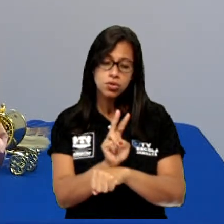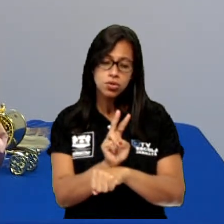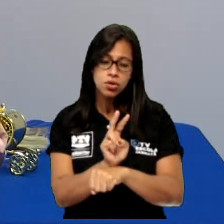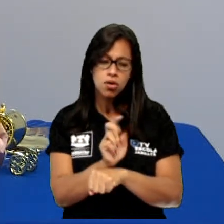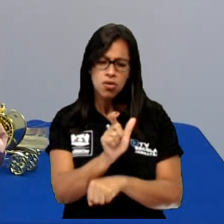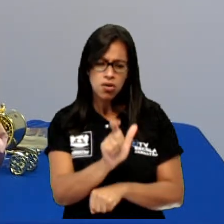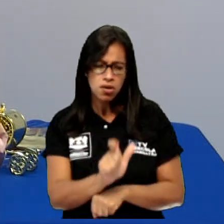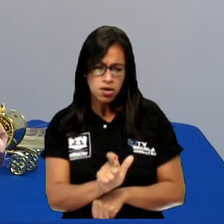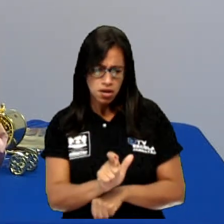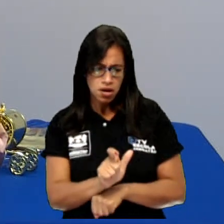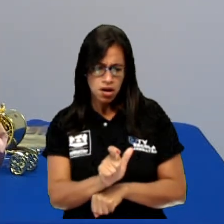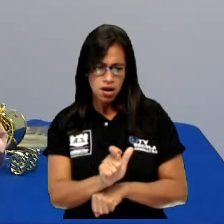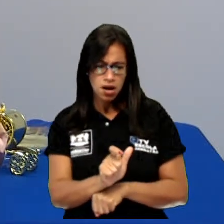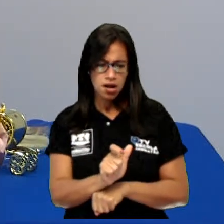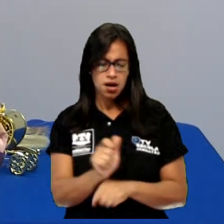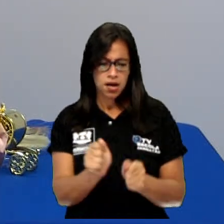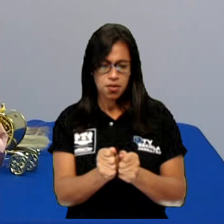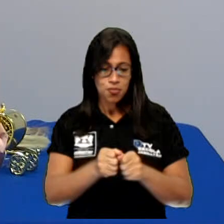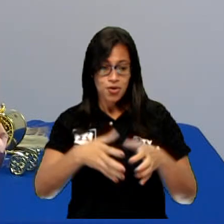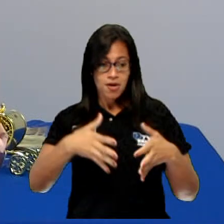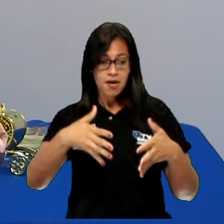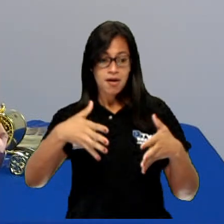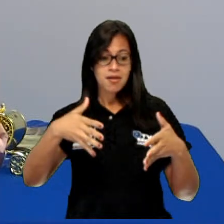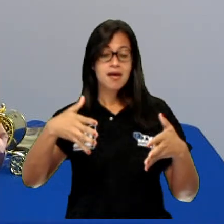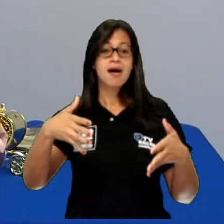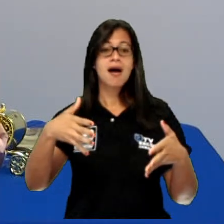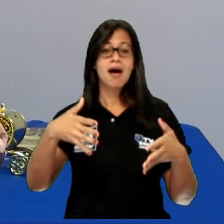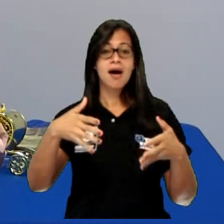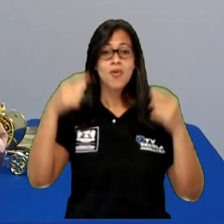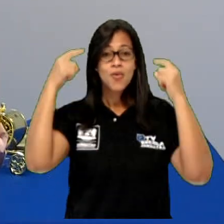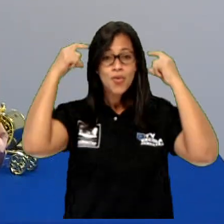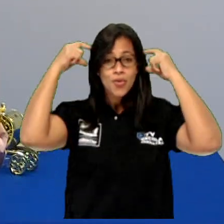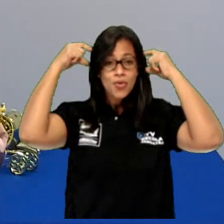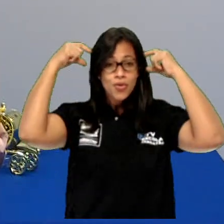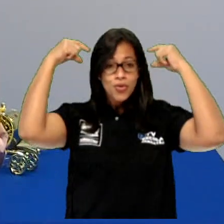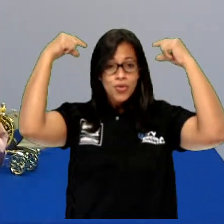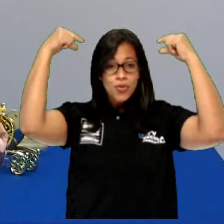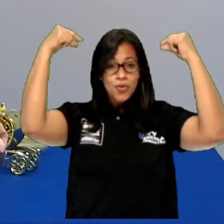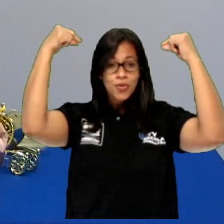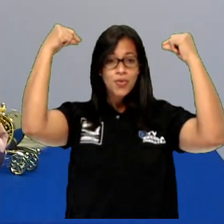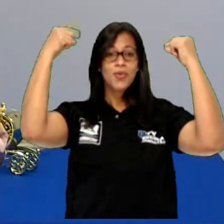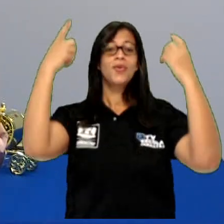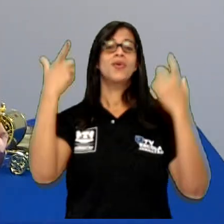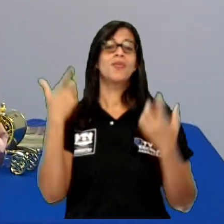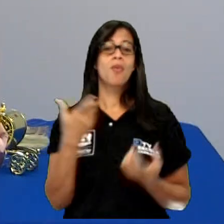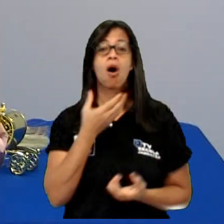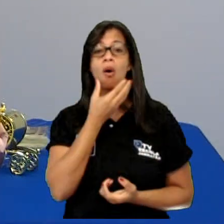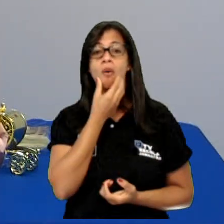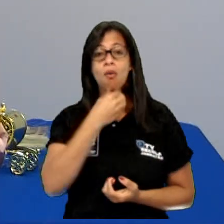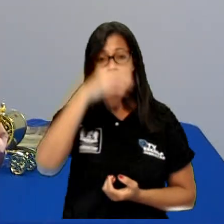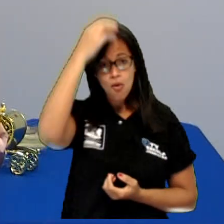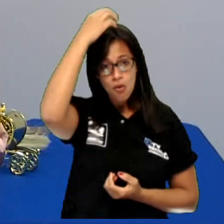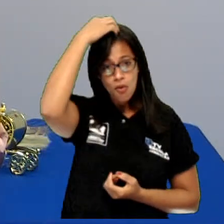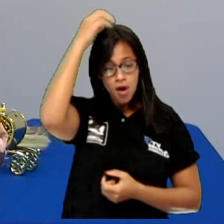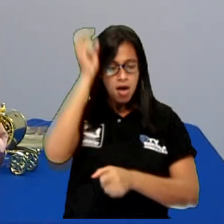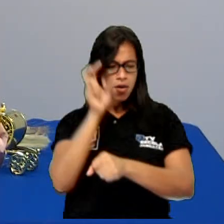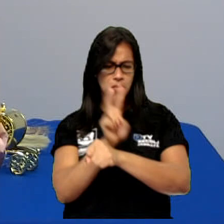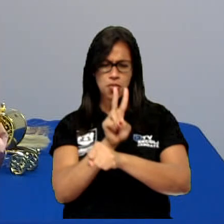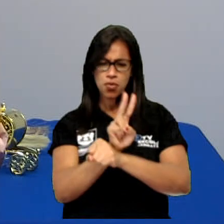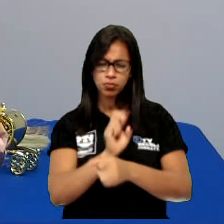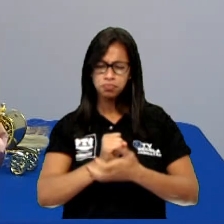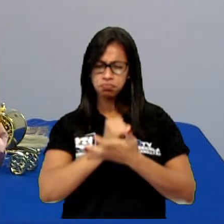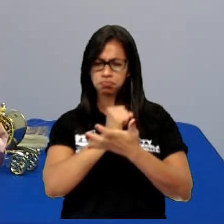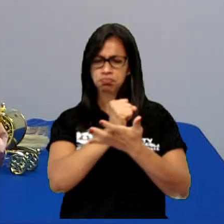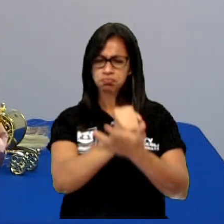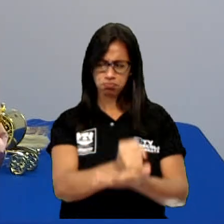agradeceu, ficou boa, um pequeno anãozinho. Ficou bom, né? O rei Midas cuidou, ajudou, deu remédio, deixou que